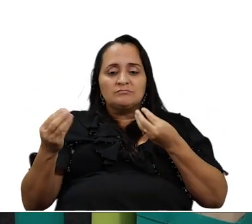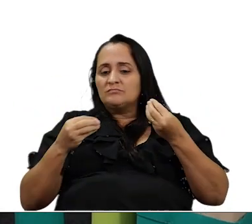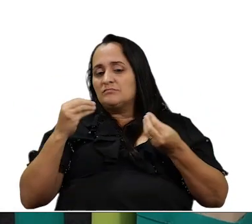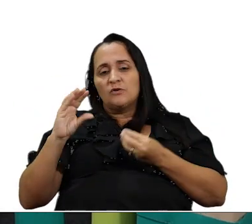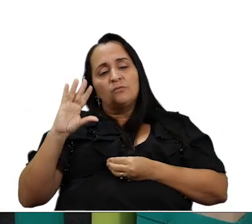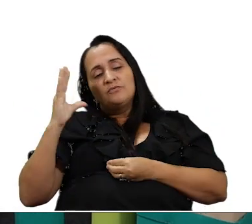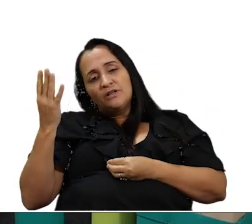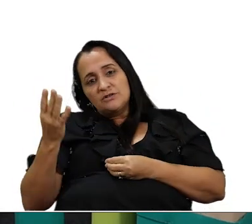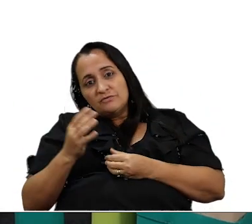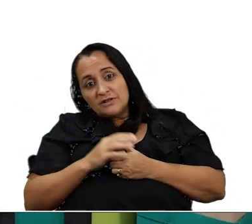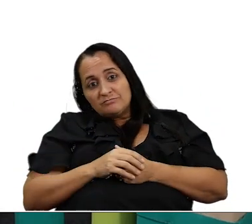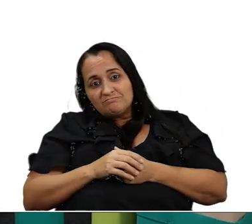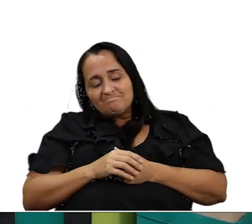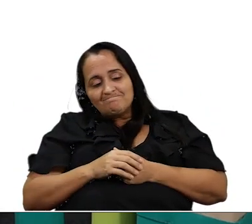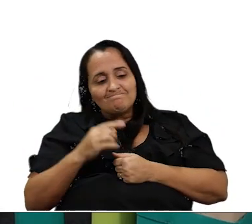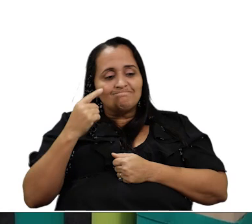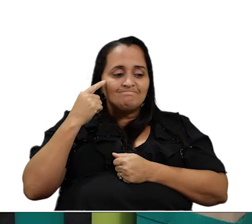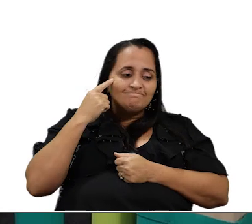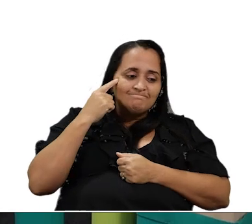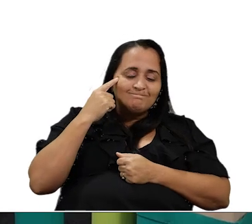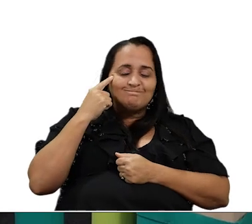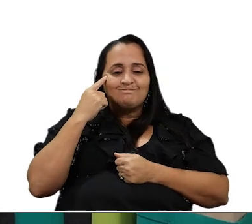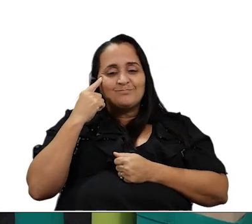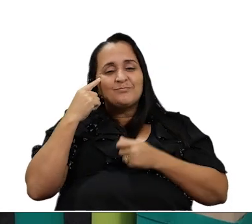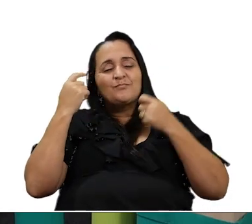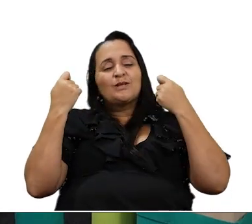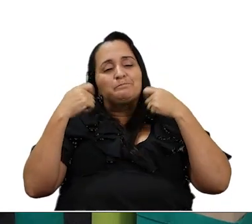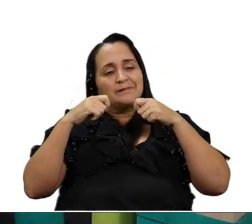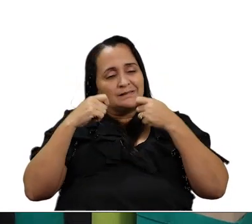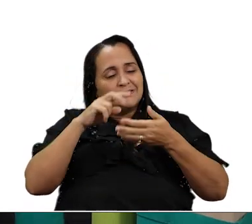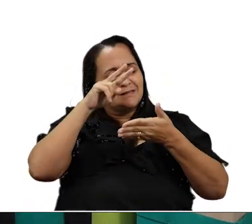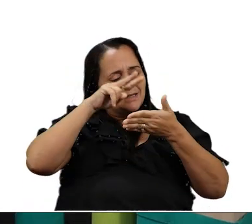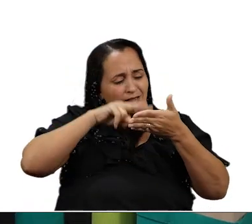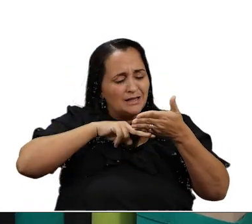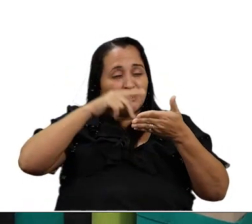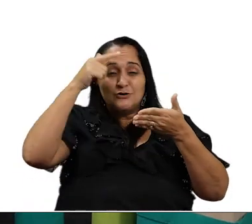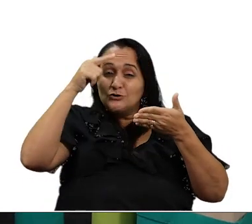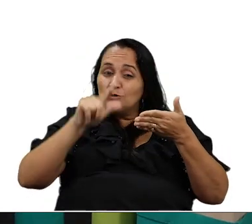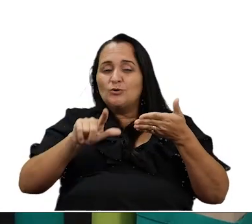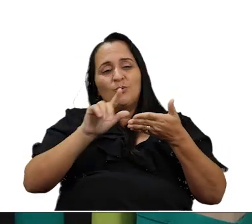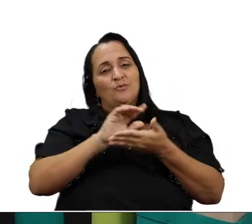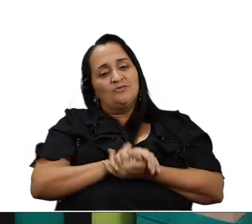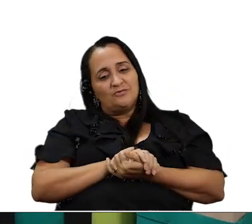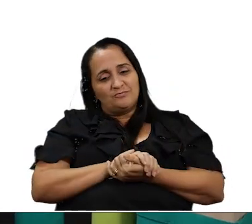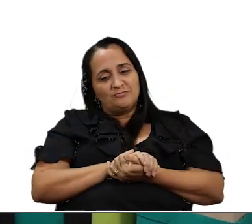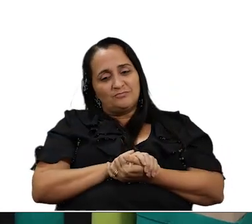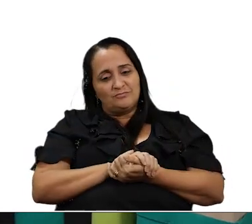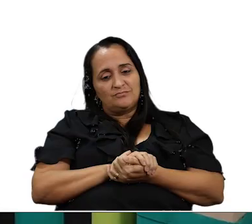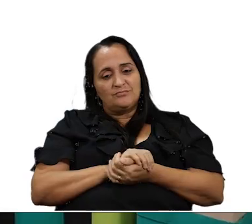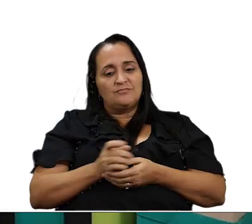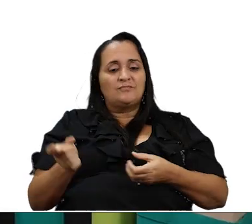dilema? Não tem jeito, gente. Tem que ler o texto. Então, vamos voltar